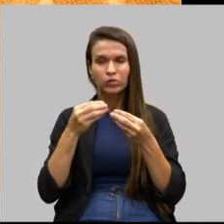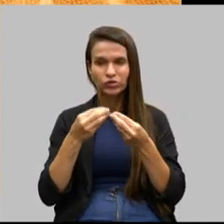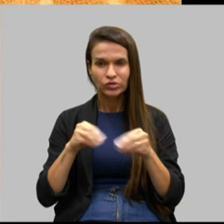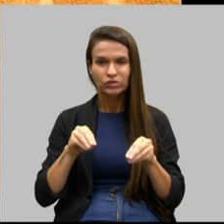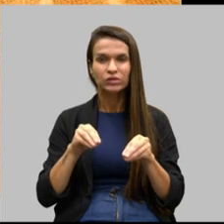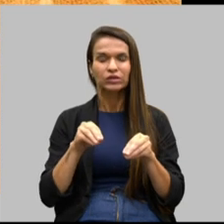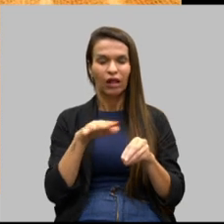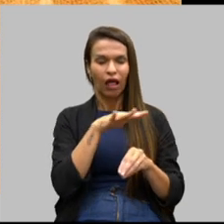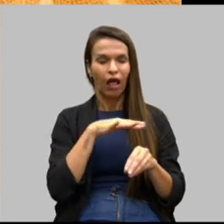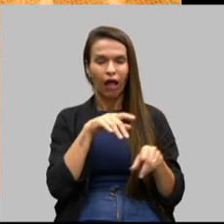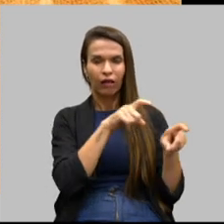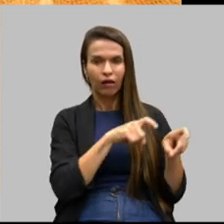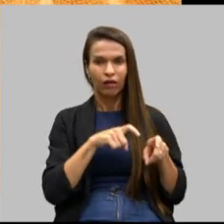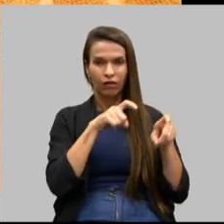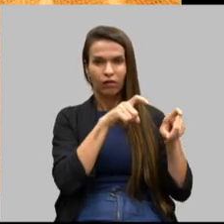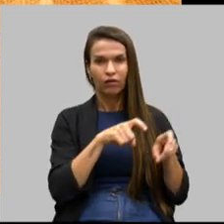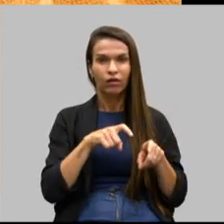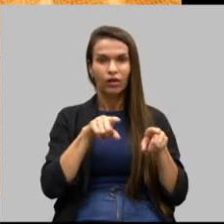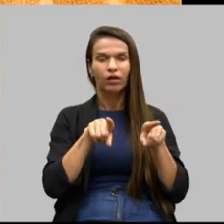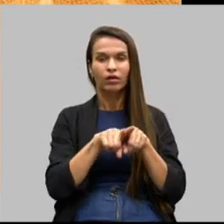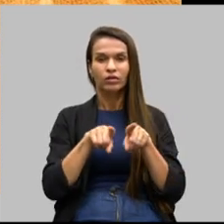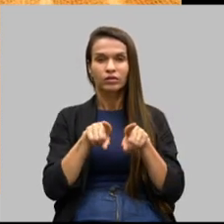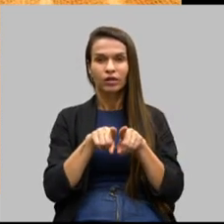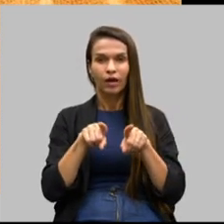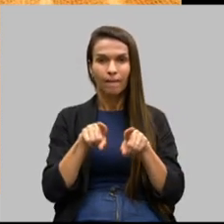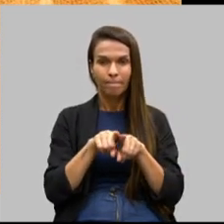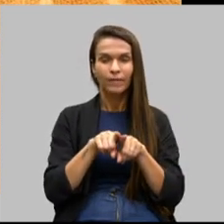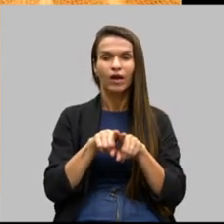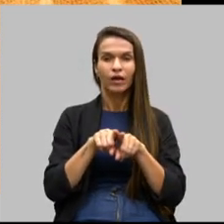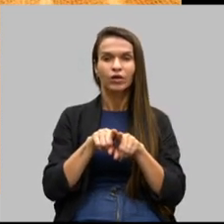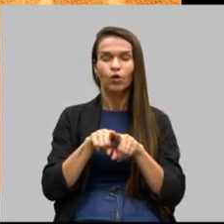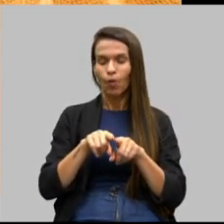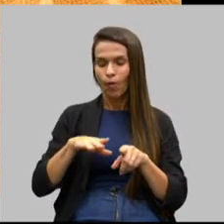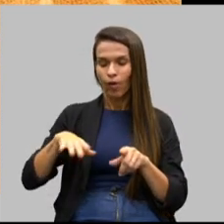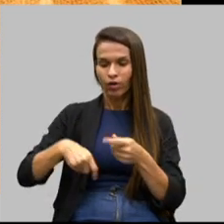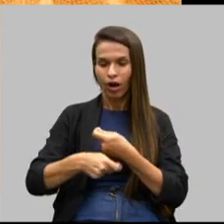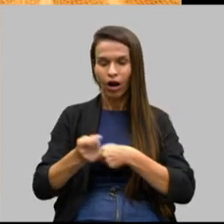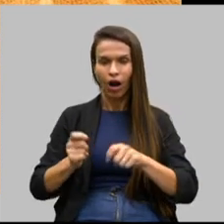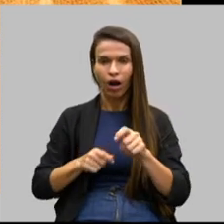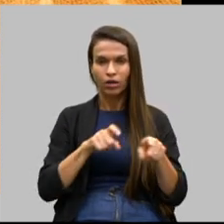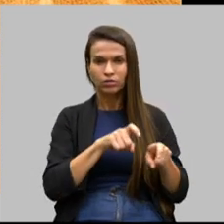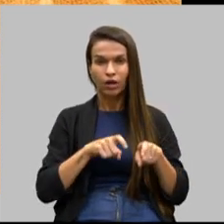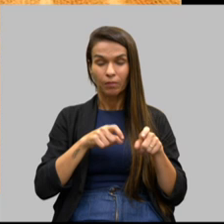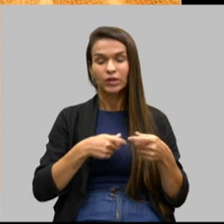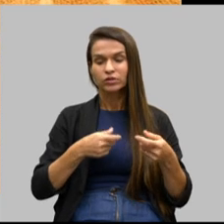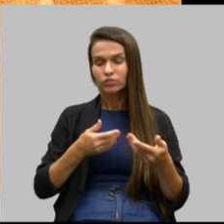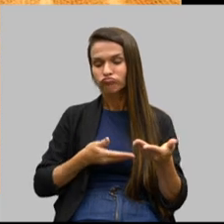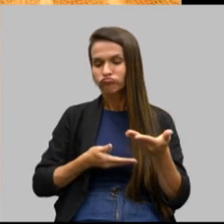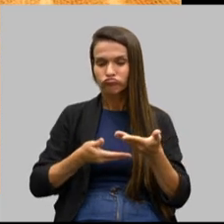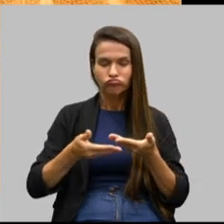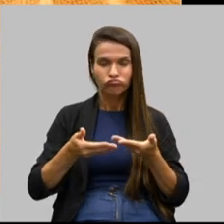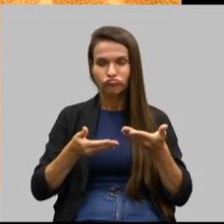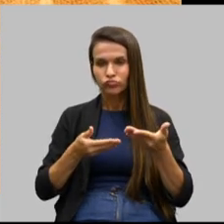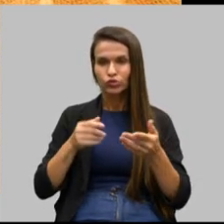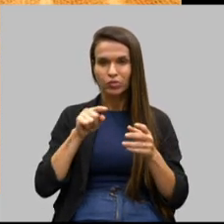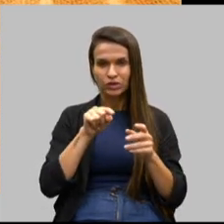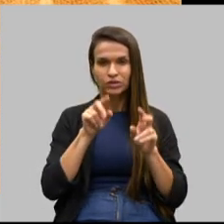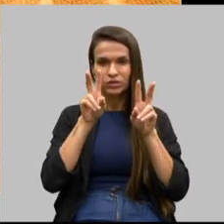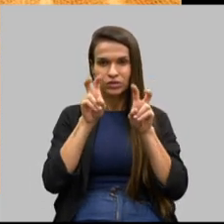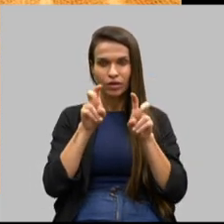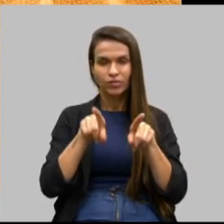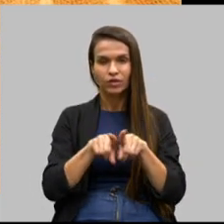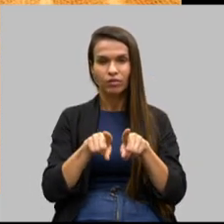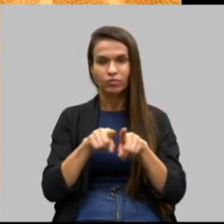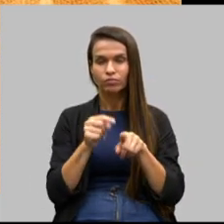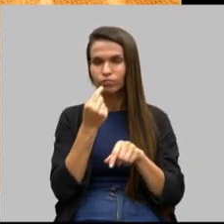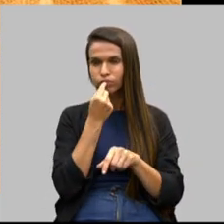fundiária. A invasão do nosso semiárido pelo agronegócio, a gente tem que estar dialogando sobre isso também.